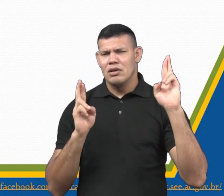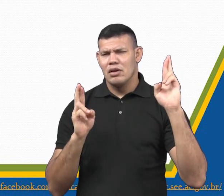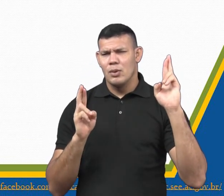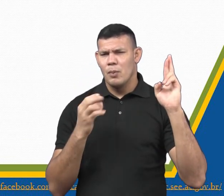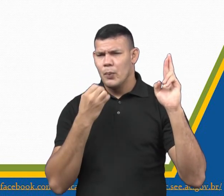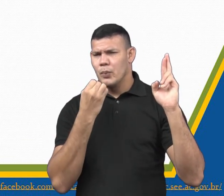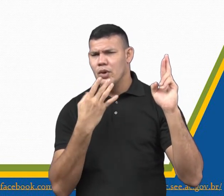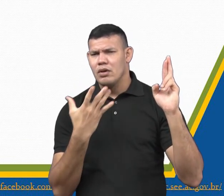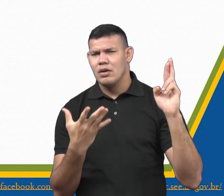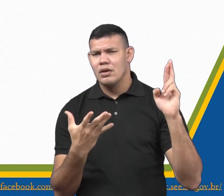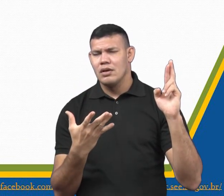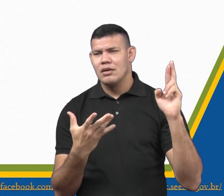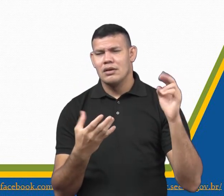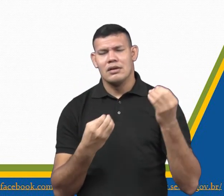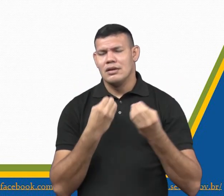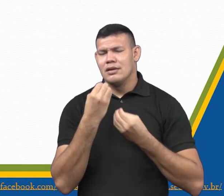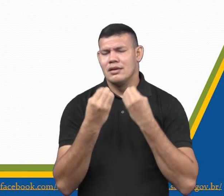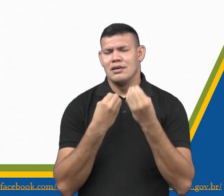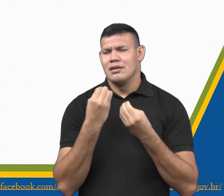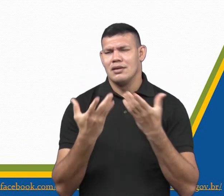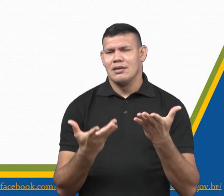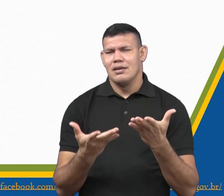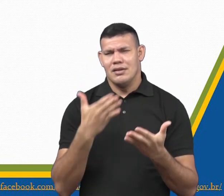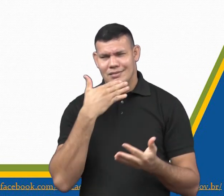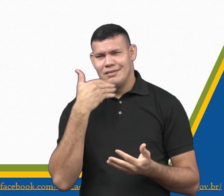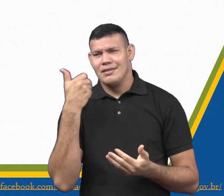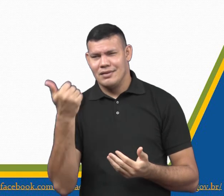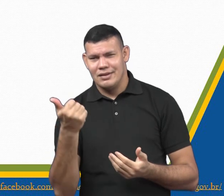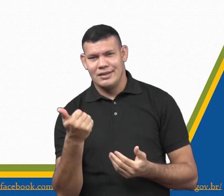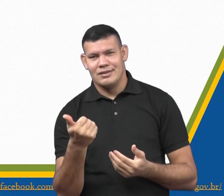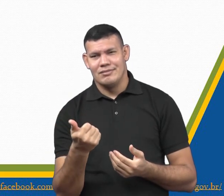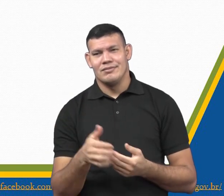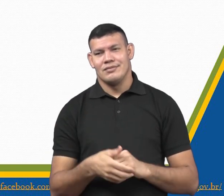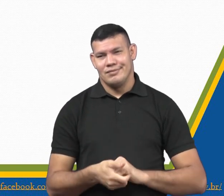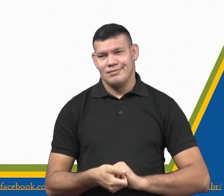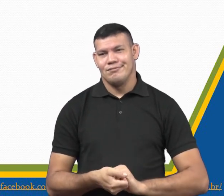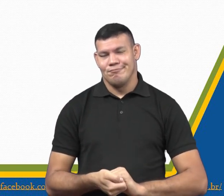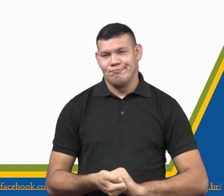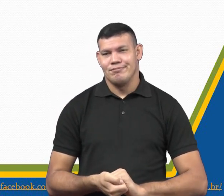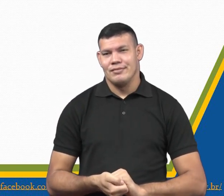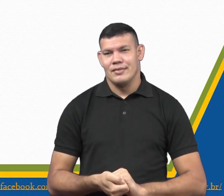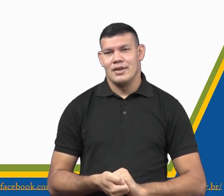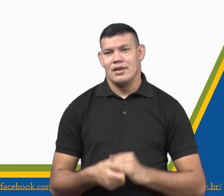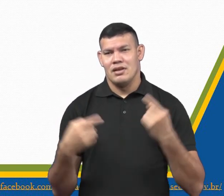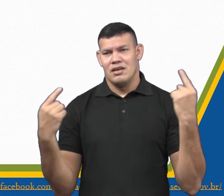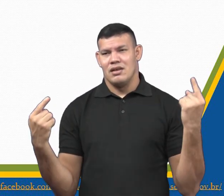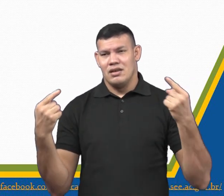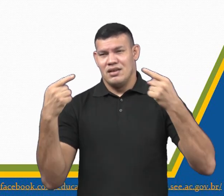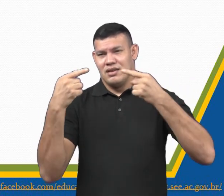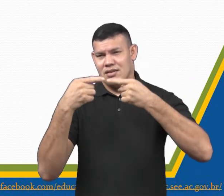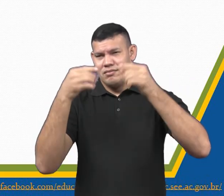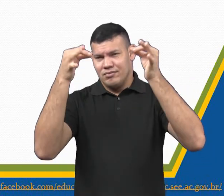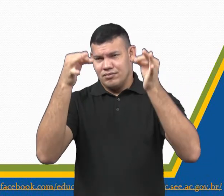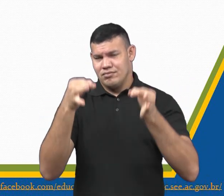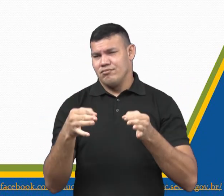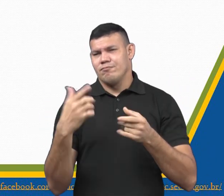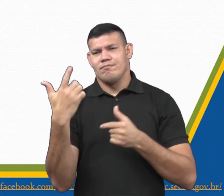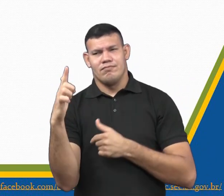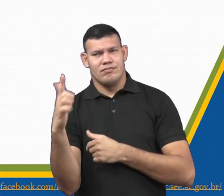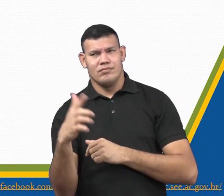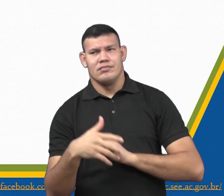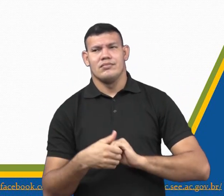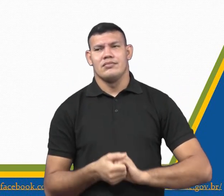é positivo, de fato o povo espera algo melhor. Aqui observamos uma incoerência